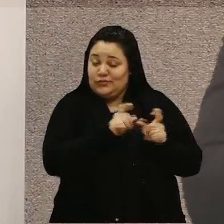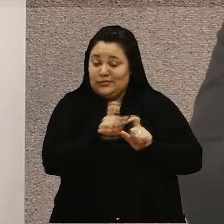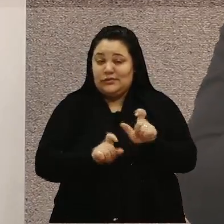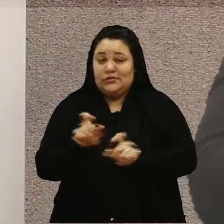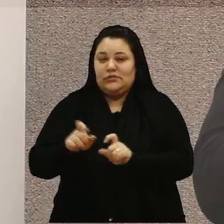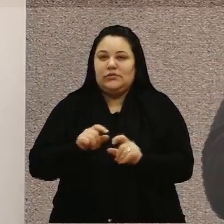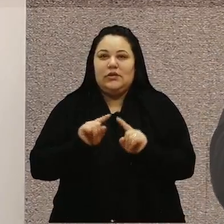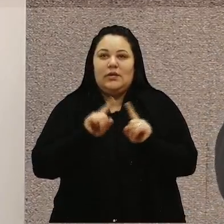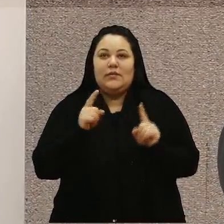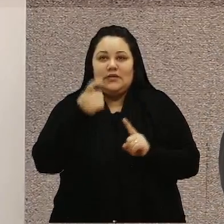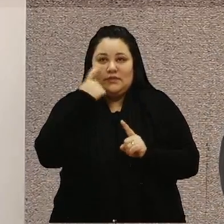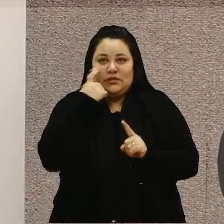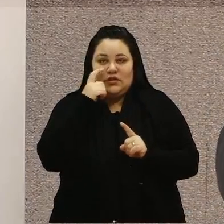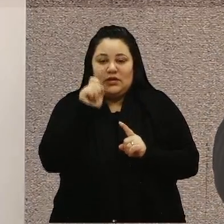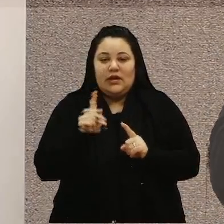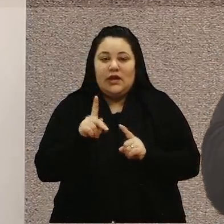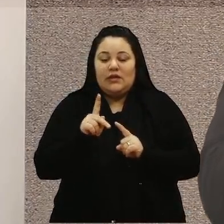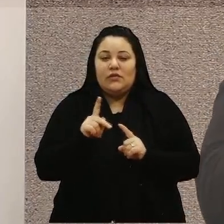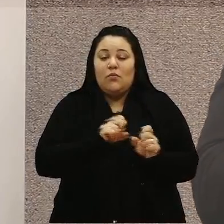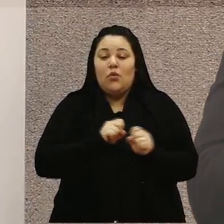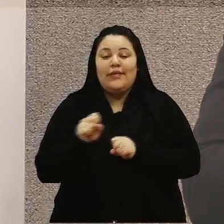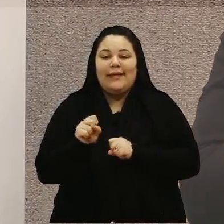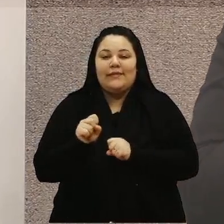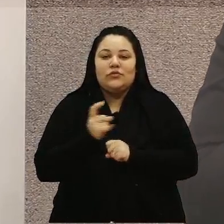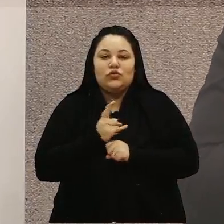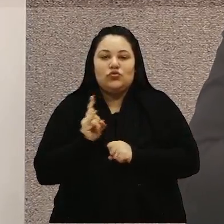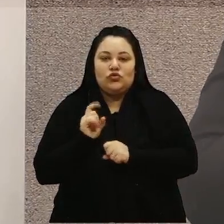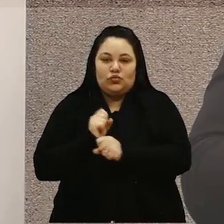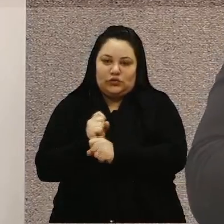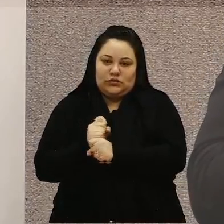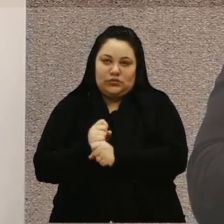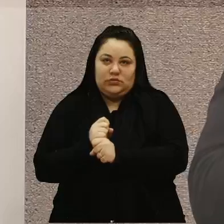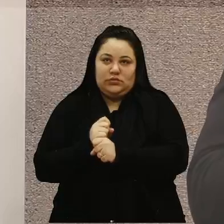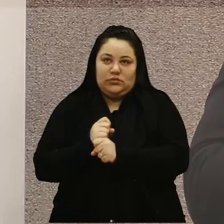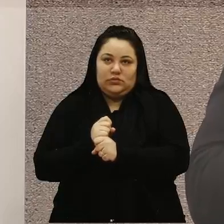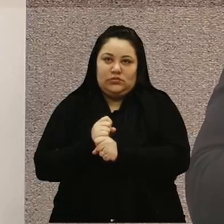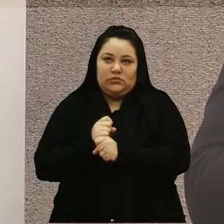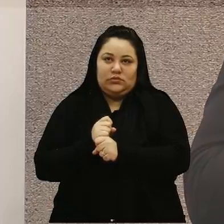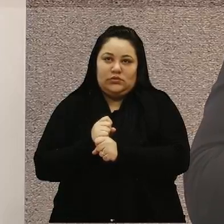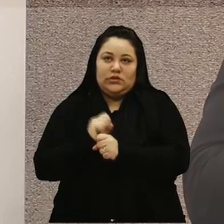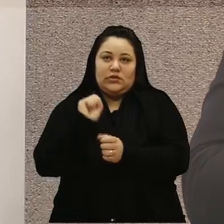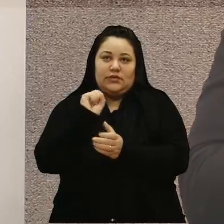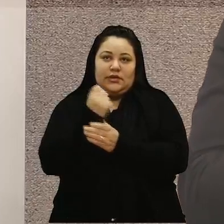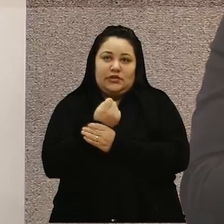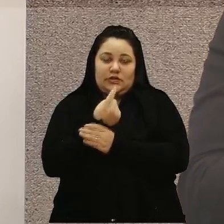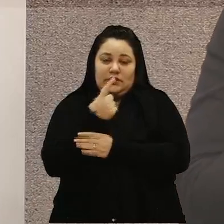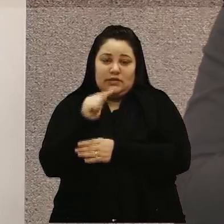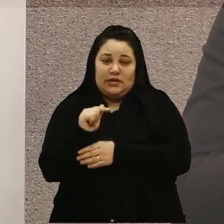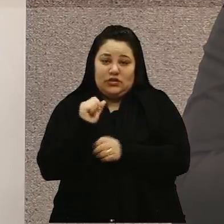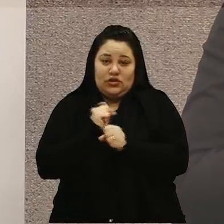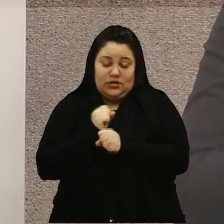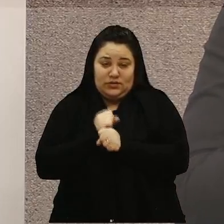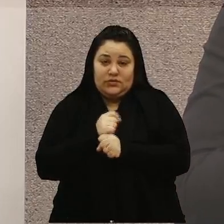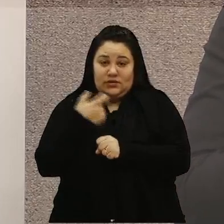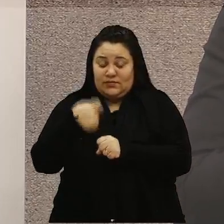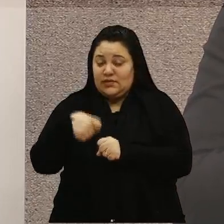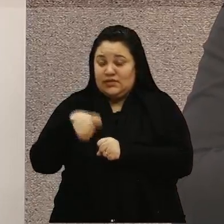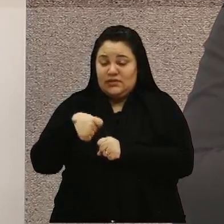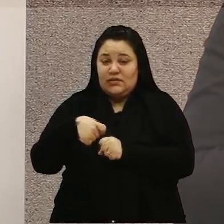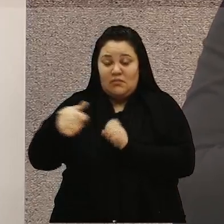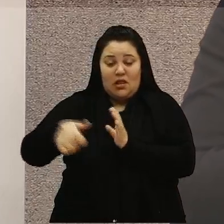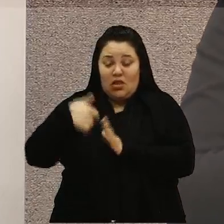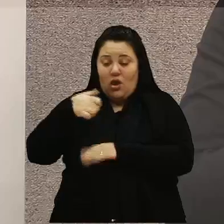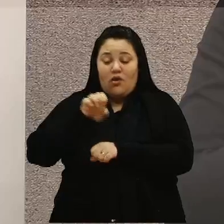que estava no poder nos últimos anos? E essa mesma turma está nos garantindo há 17 anos que vai tornar o Estado eficiente. E aí eu tenho que ouvir que para o Estado se tornar eficiente